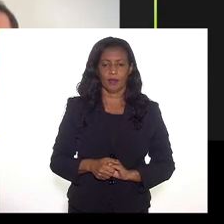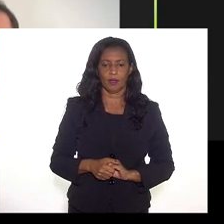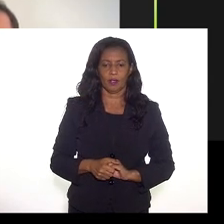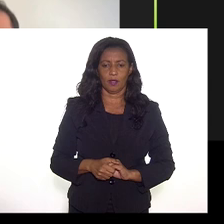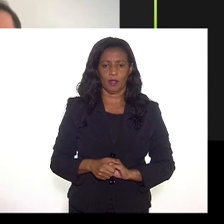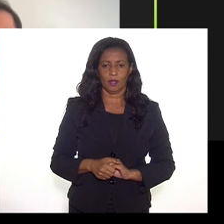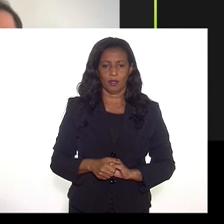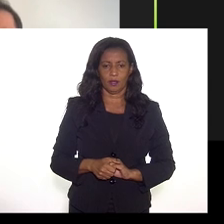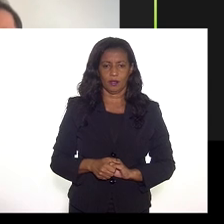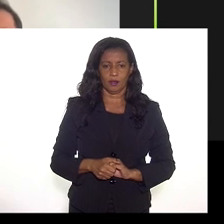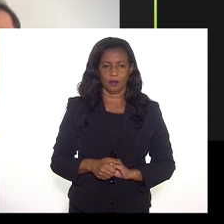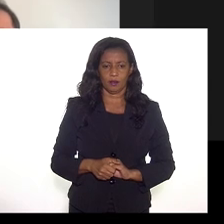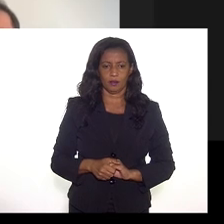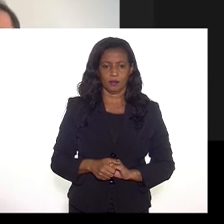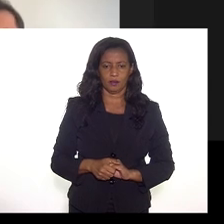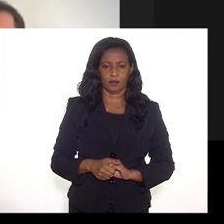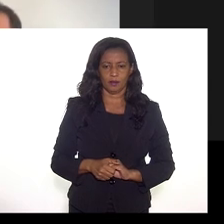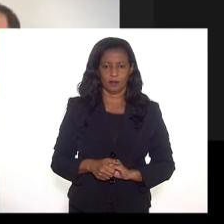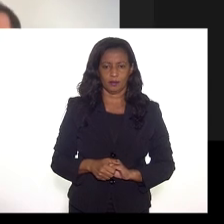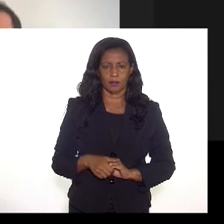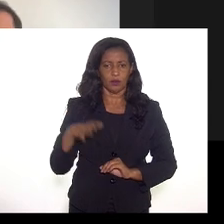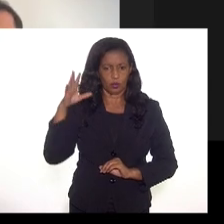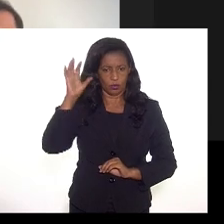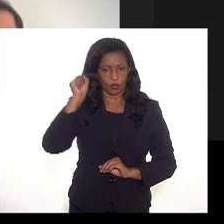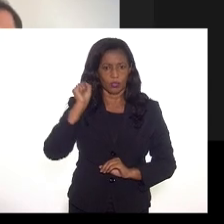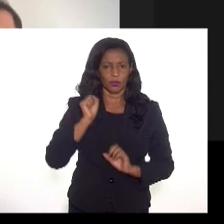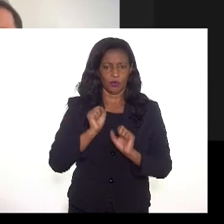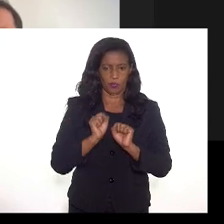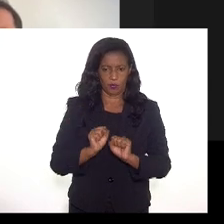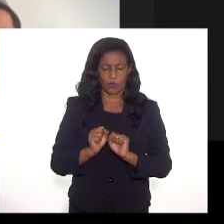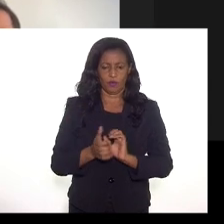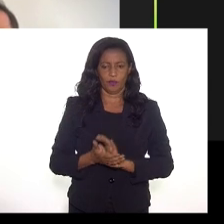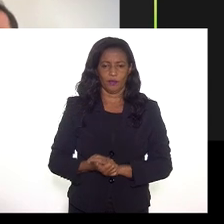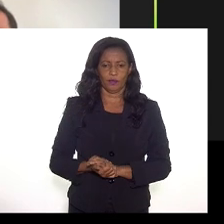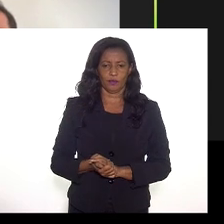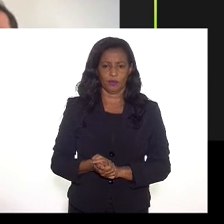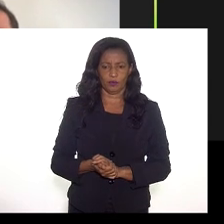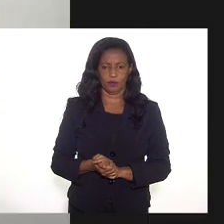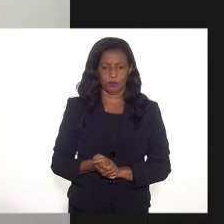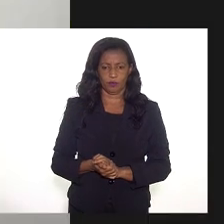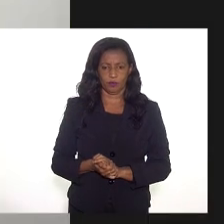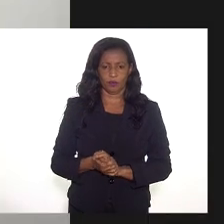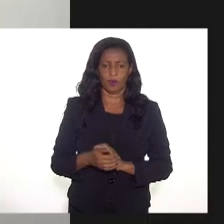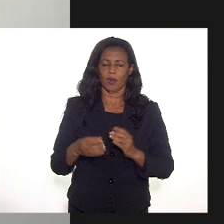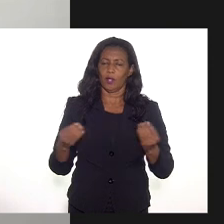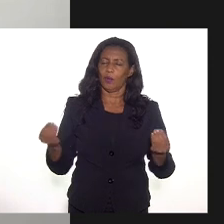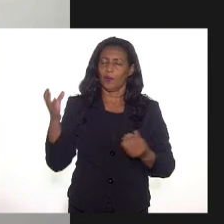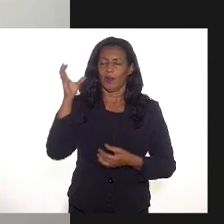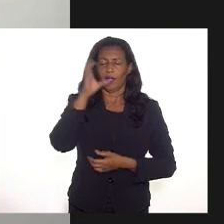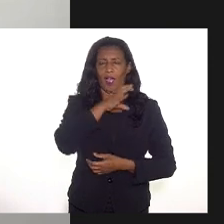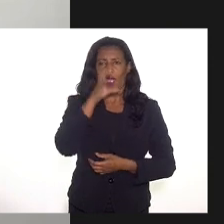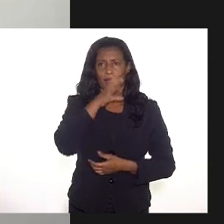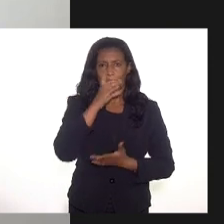Está todo mundo me escutando? Estou ouvindo. Pode fazer sua declaração. muito rapidamente para declaração de voto